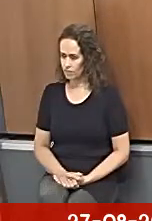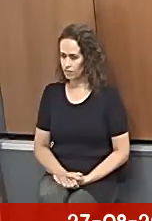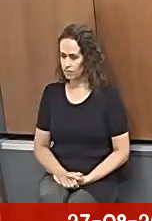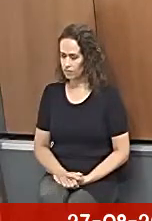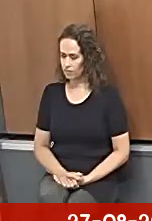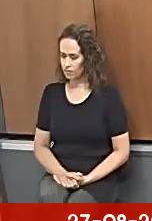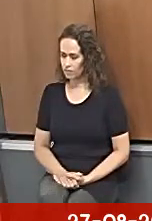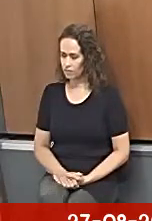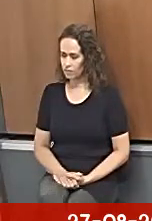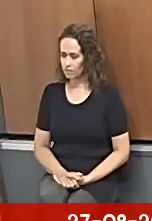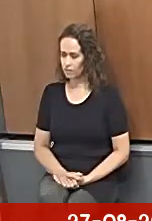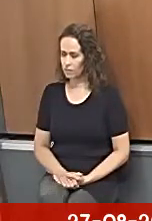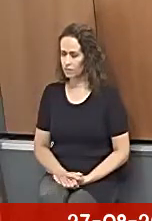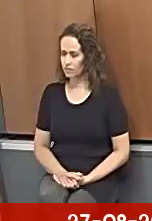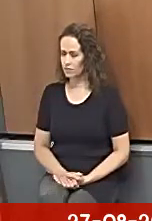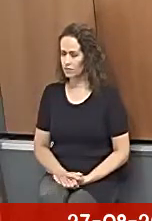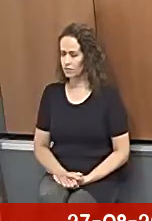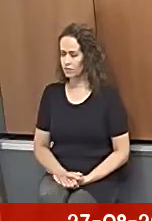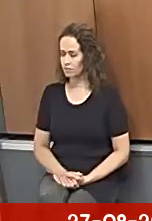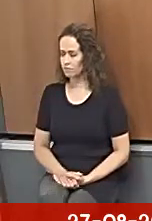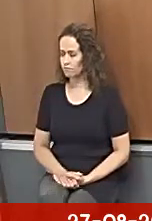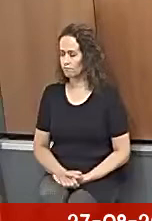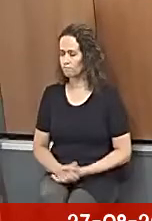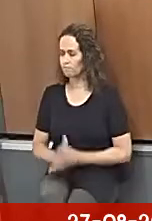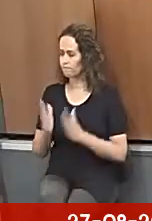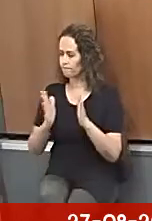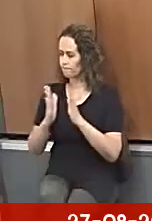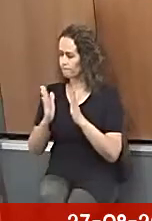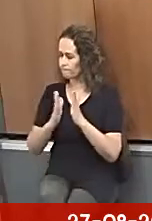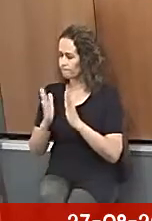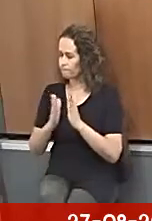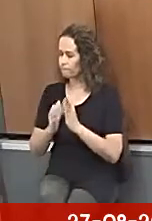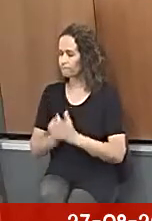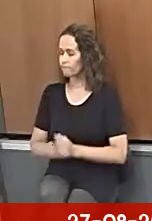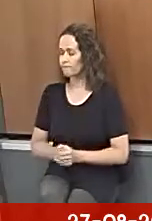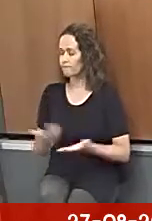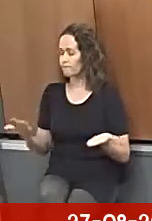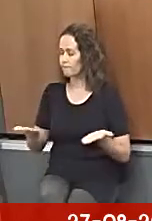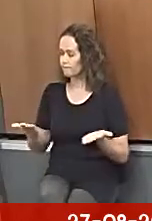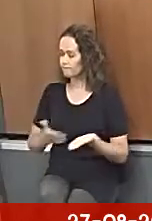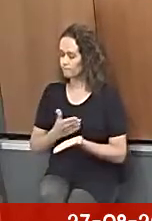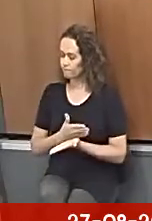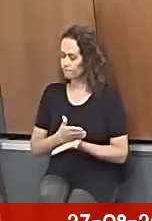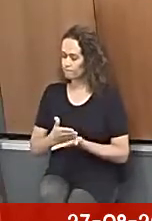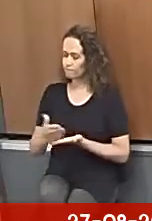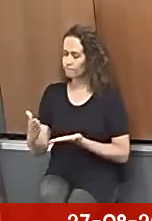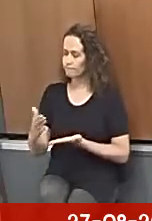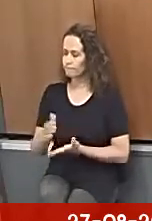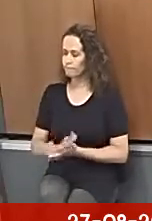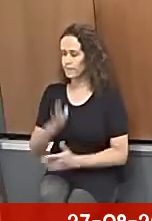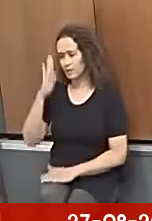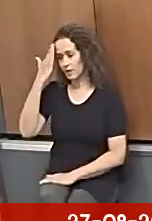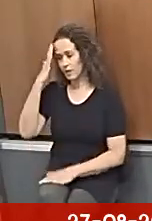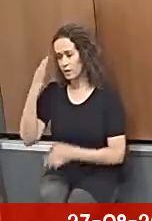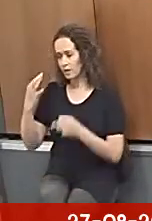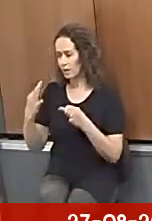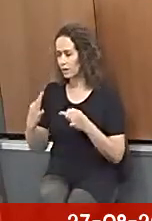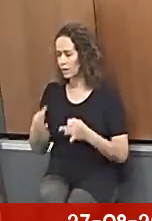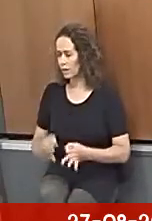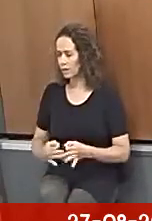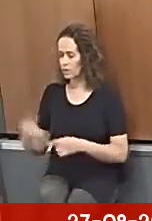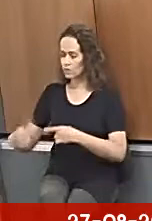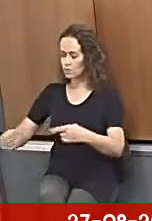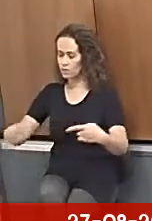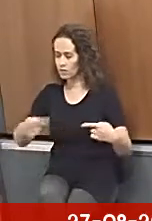segunda parte da ordem do dia 1a fase passa então a primeira fase do dia que compreende a discussão e votação de